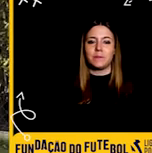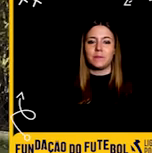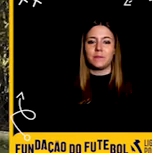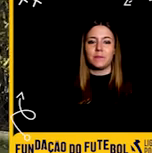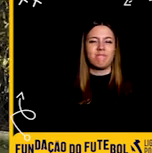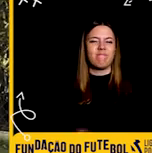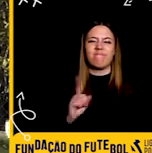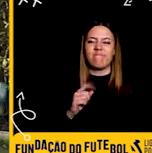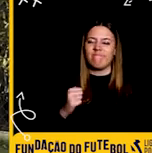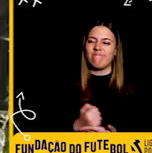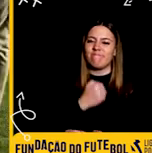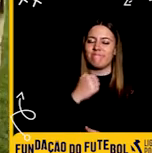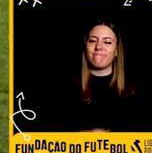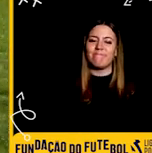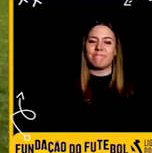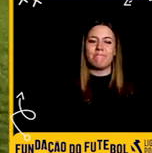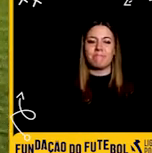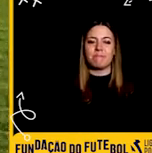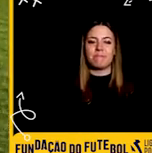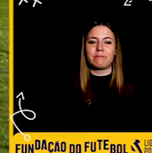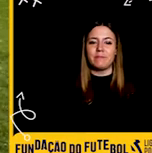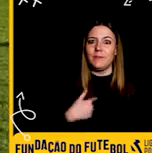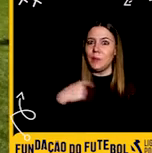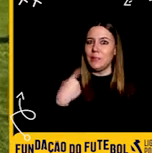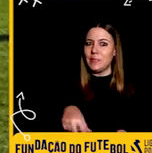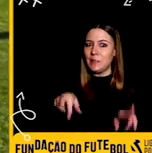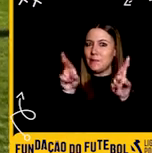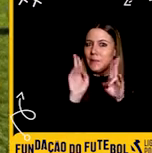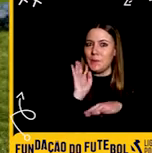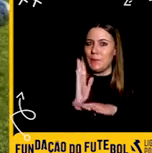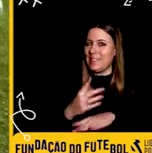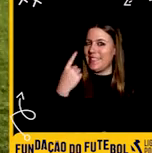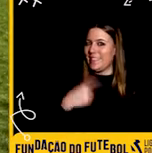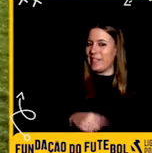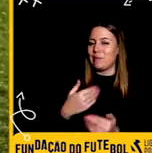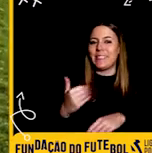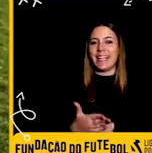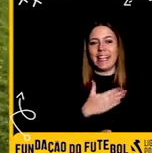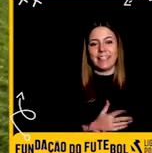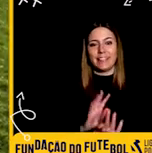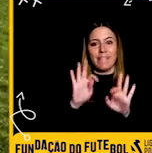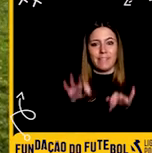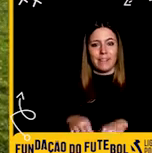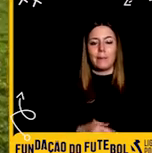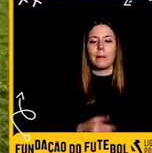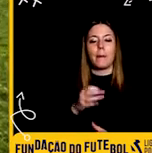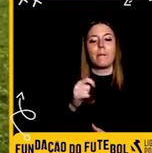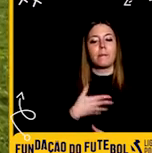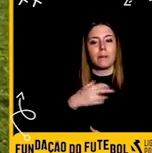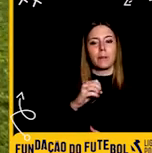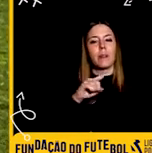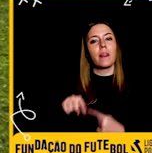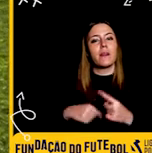Ai, está forte. Ainda sobrevivi aqui, é? Ainda tenho uma última esperança. Mas antes de terminarmos isto,